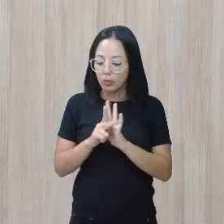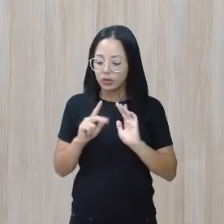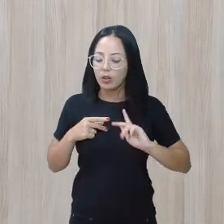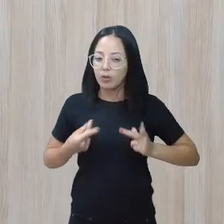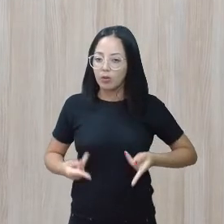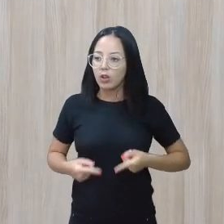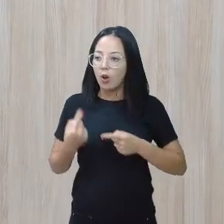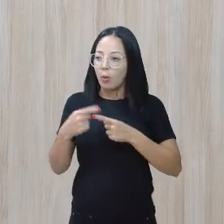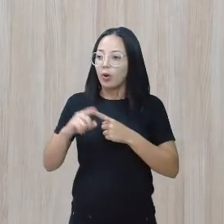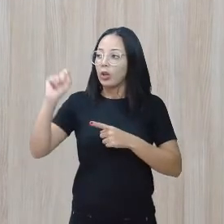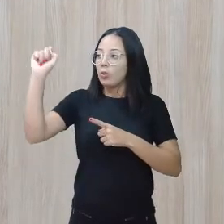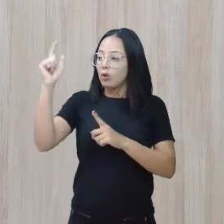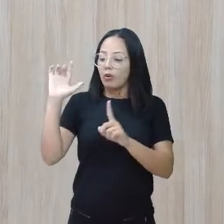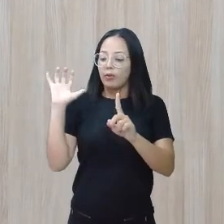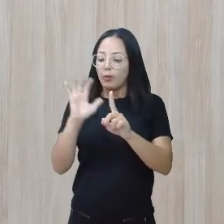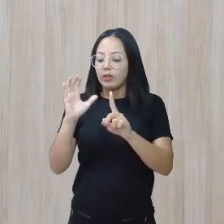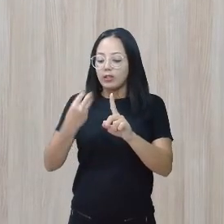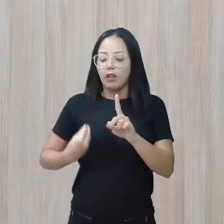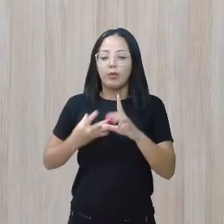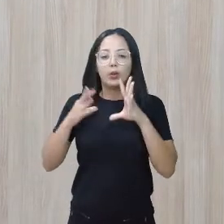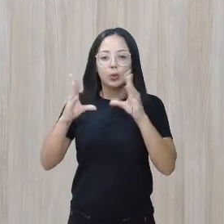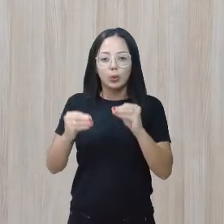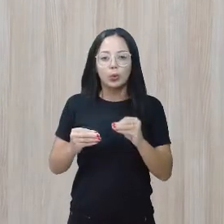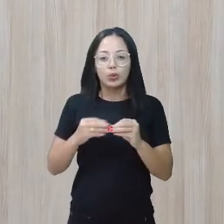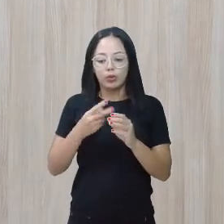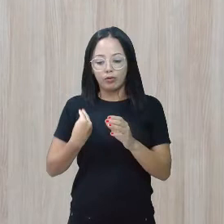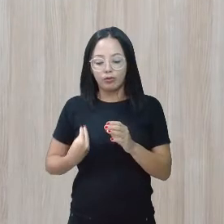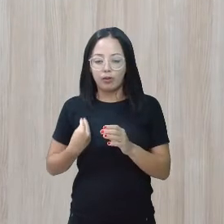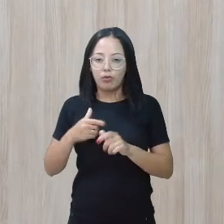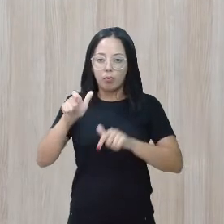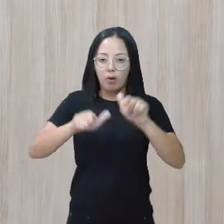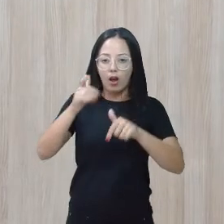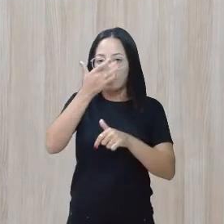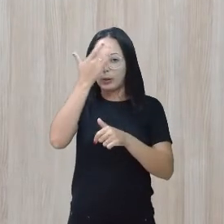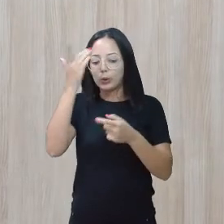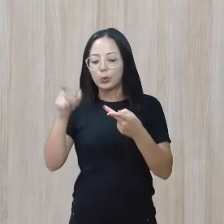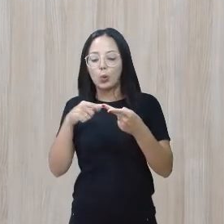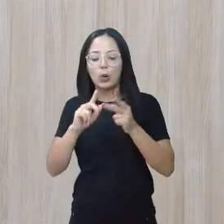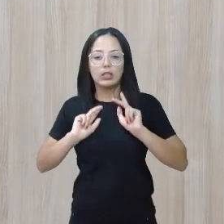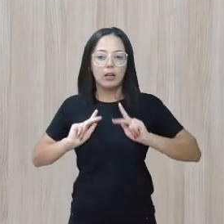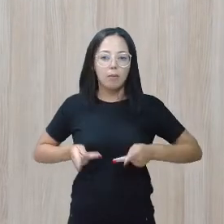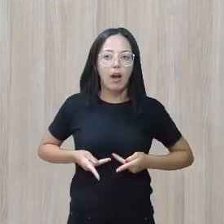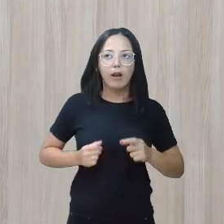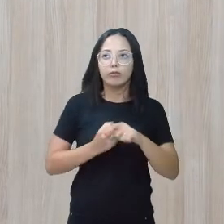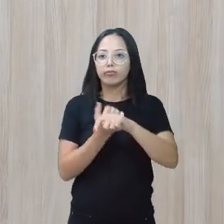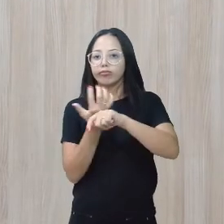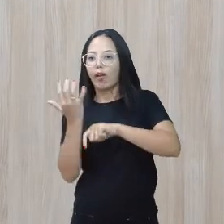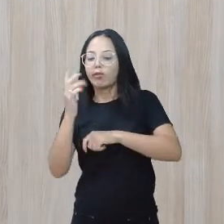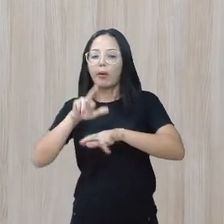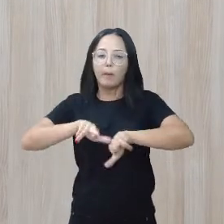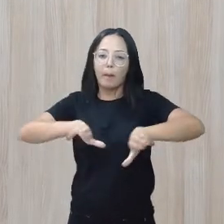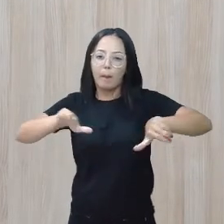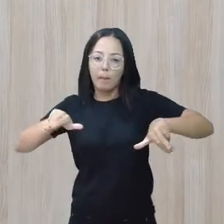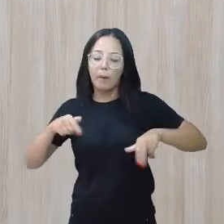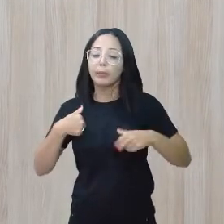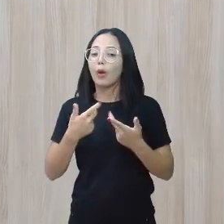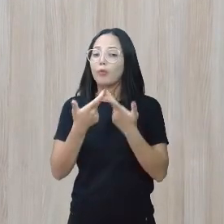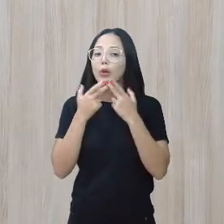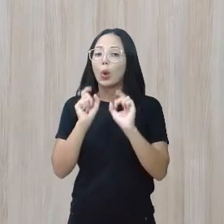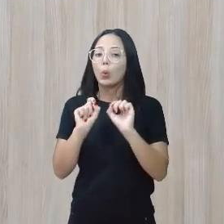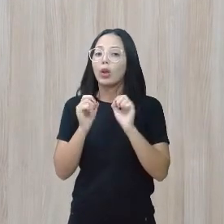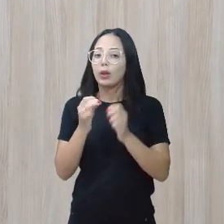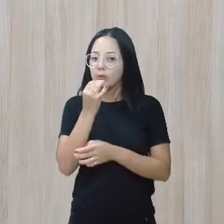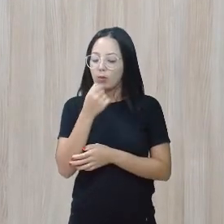Porque o sol influencia na vida de todos os seres vivos. Pessoas, animais, plantas, etc. Então, o que eu quero dizer